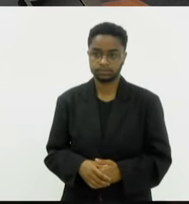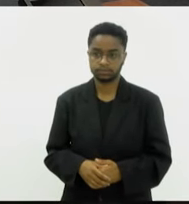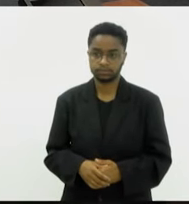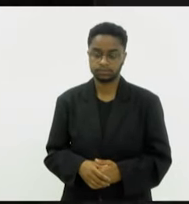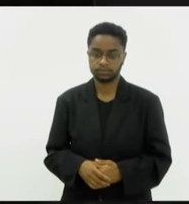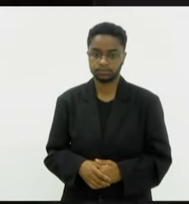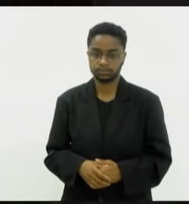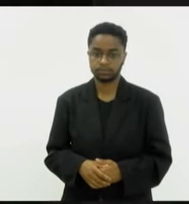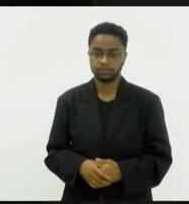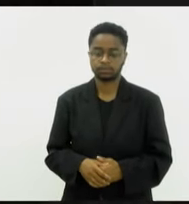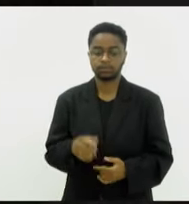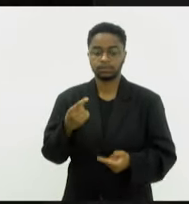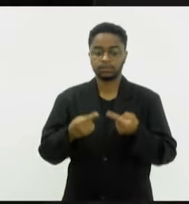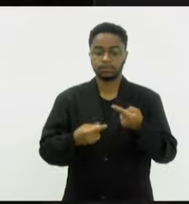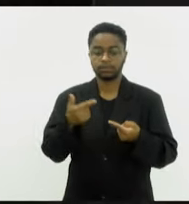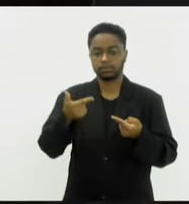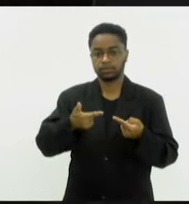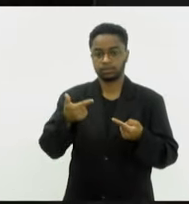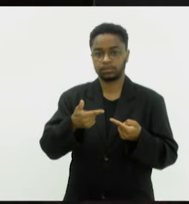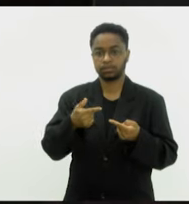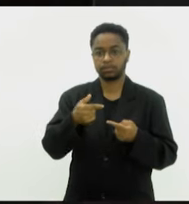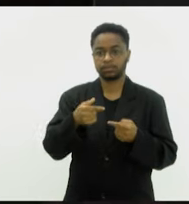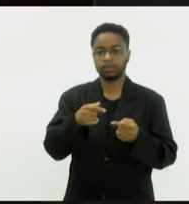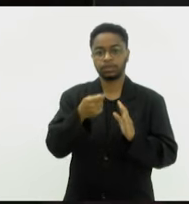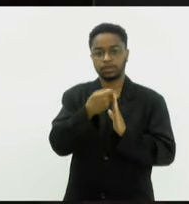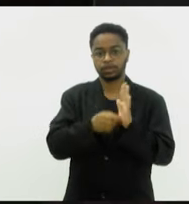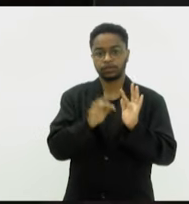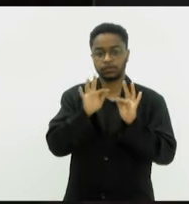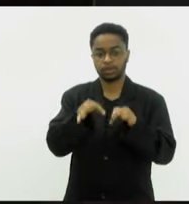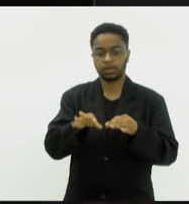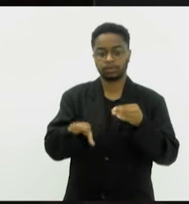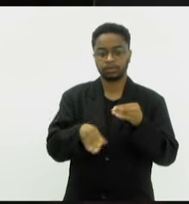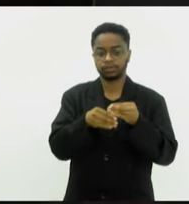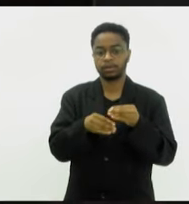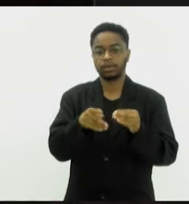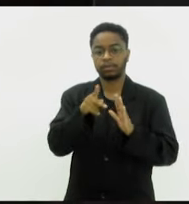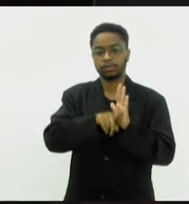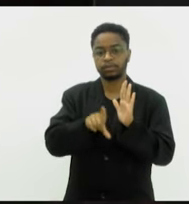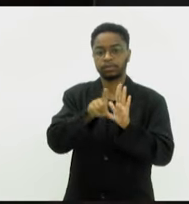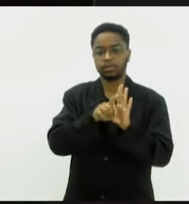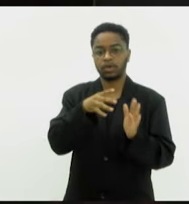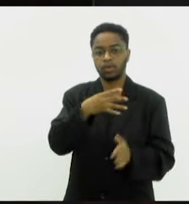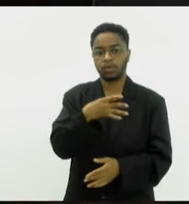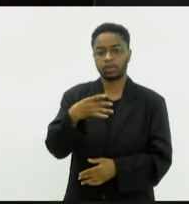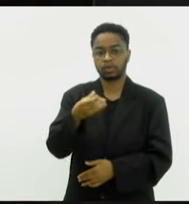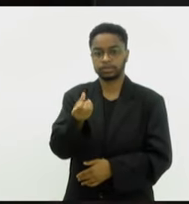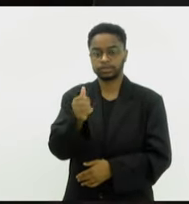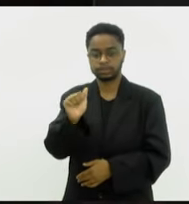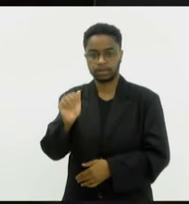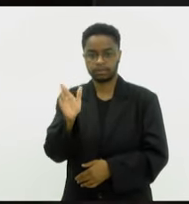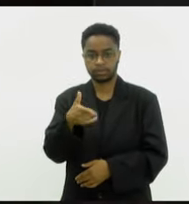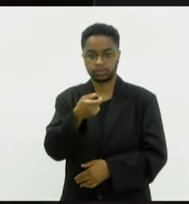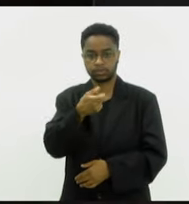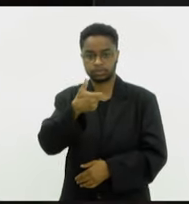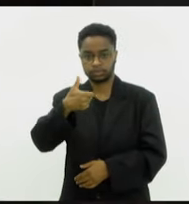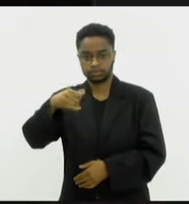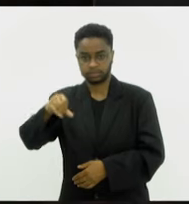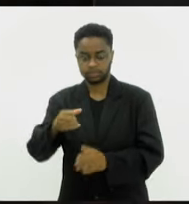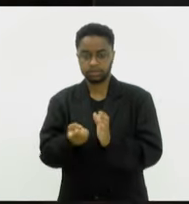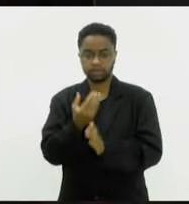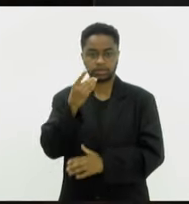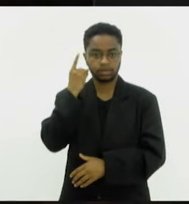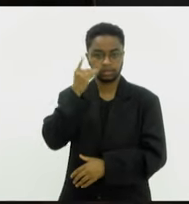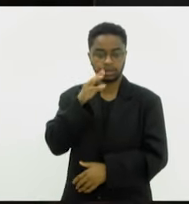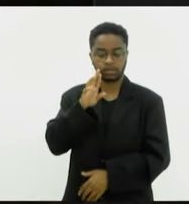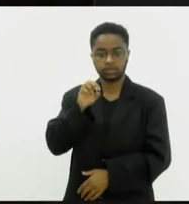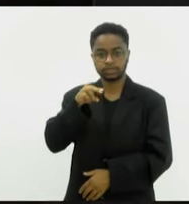Em tramitação ordinária, em segunda discussão, redação do vencido, assim emendada. Projeto de lei número 446-A de 2019, de autoria do deputado